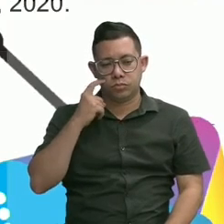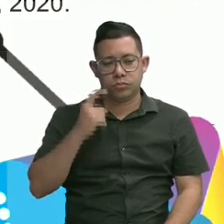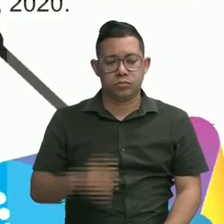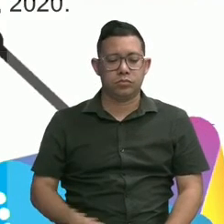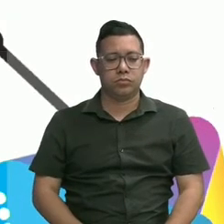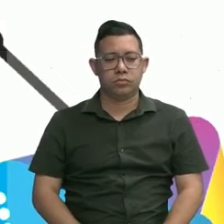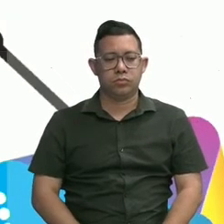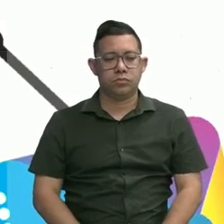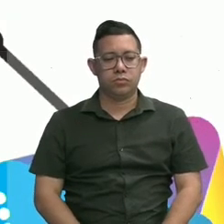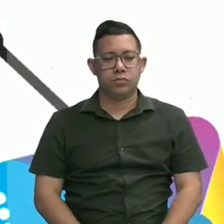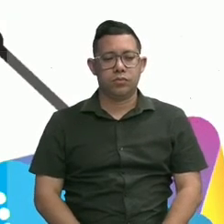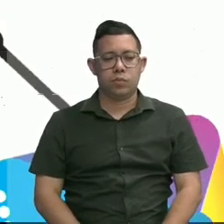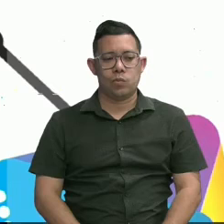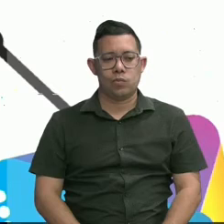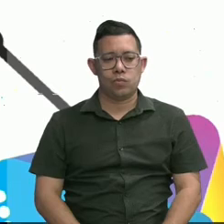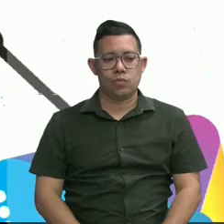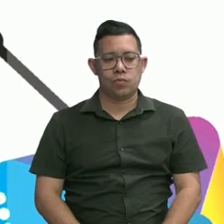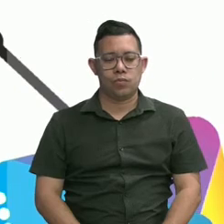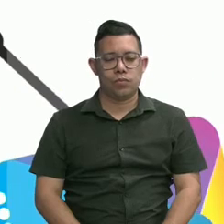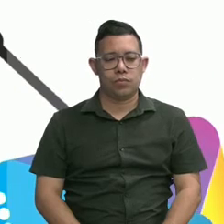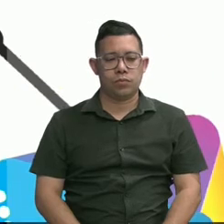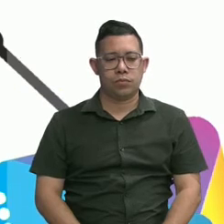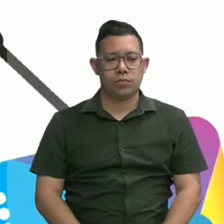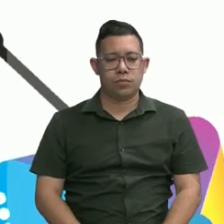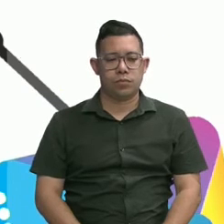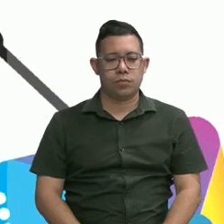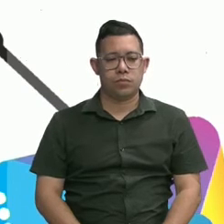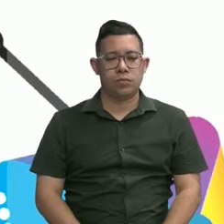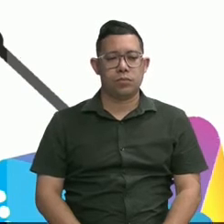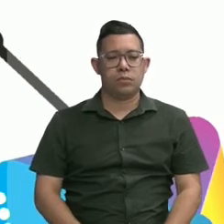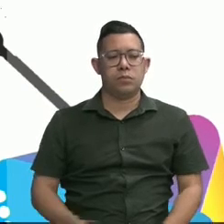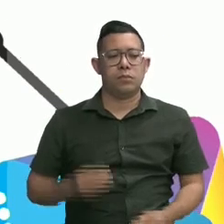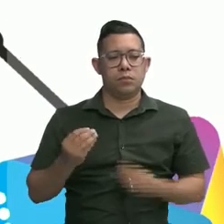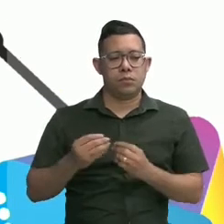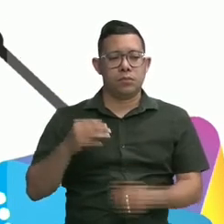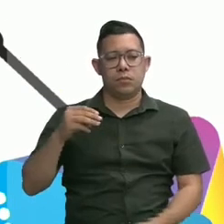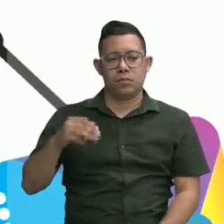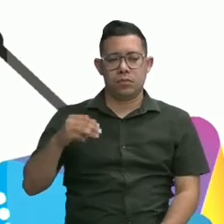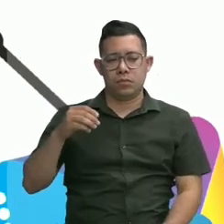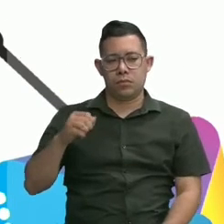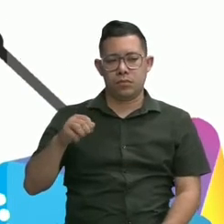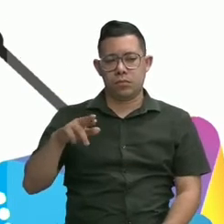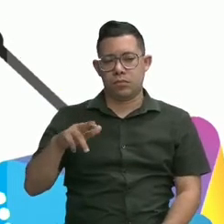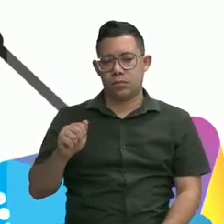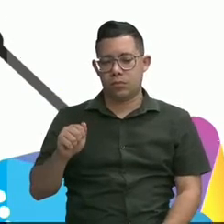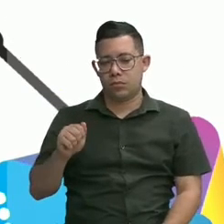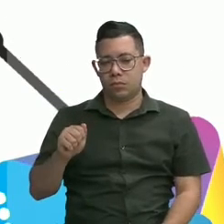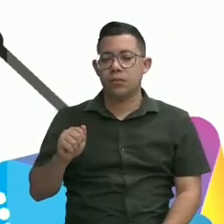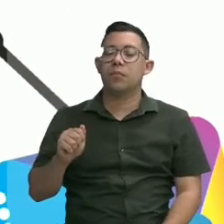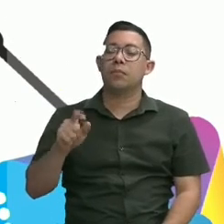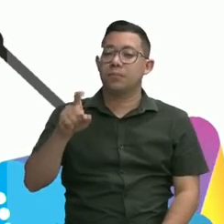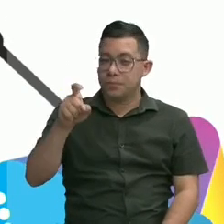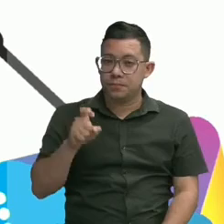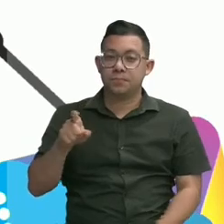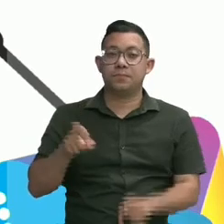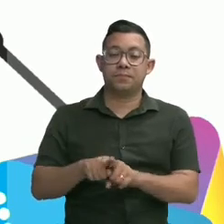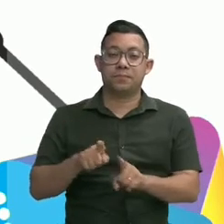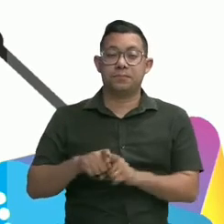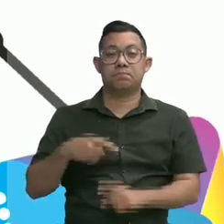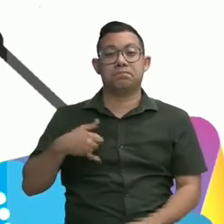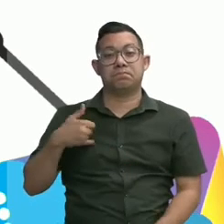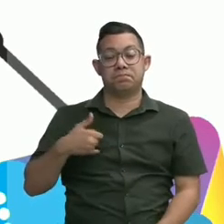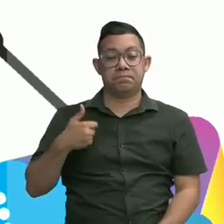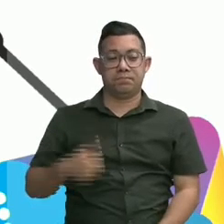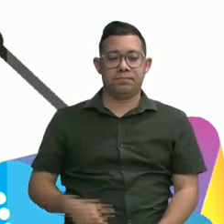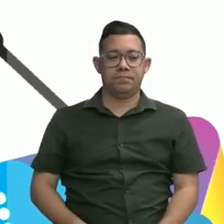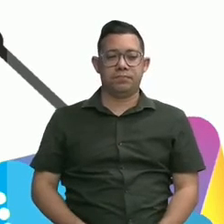DX tão legal ó idade Maria e Chile como A Mara é irmã gêmea Ela também tem x